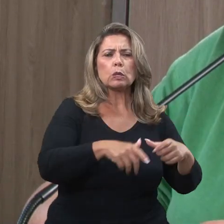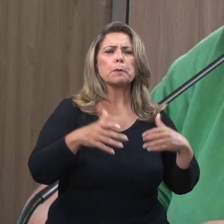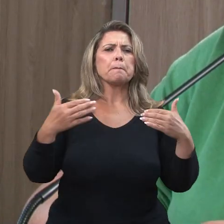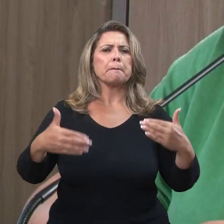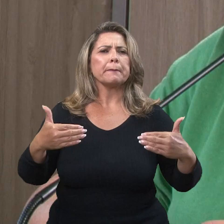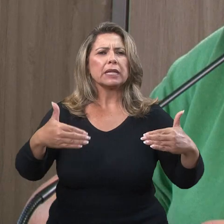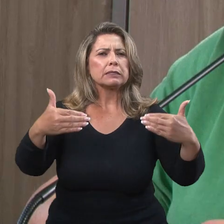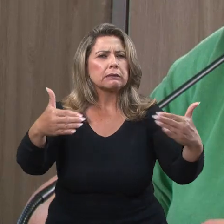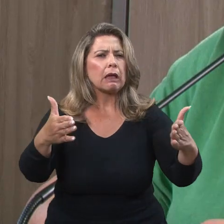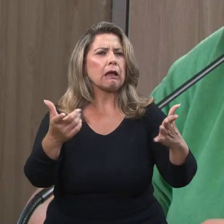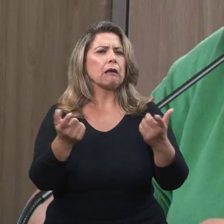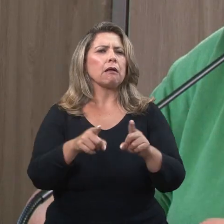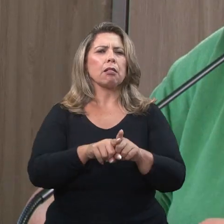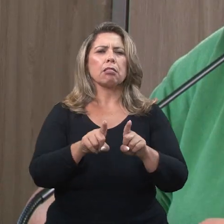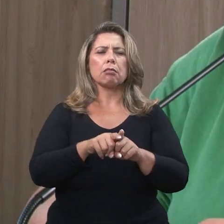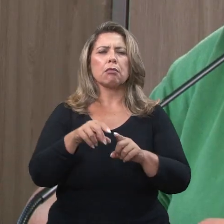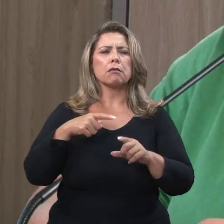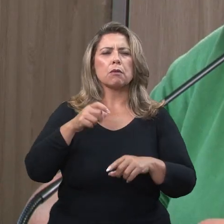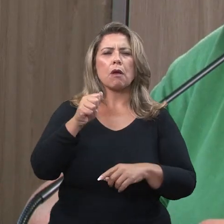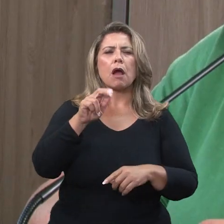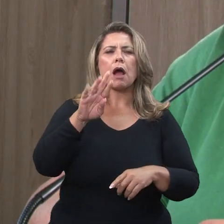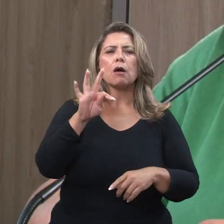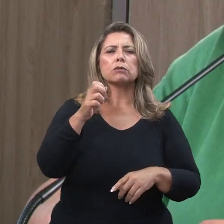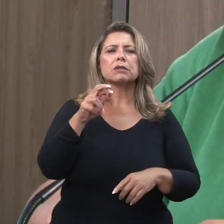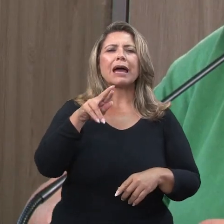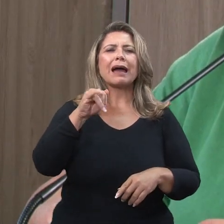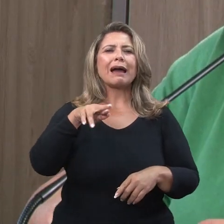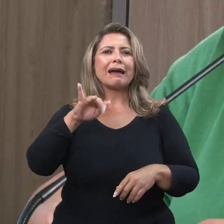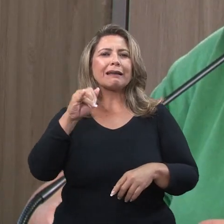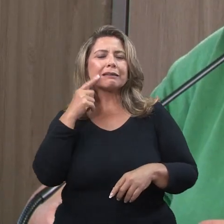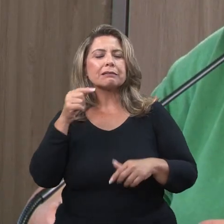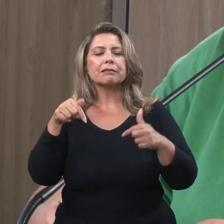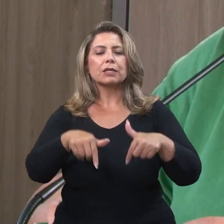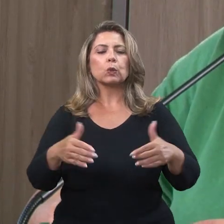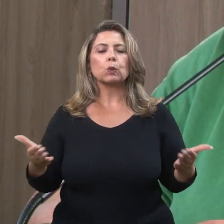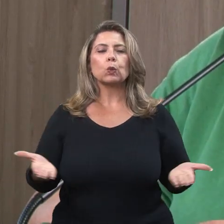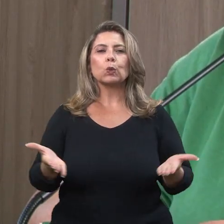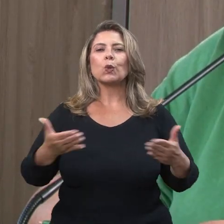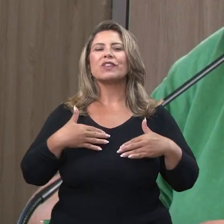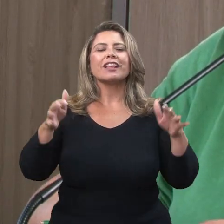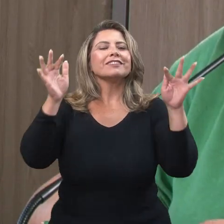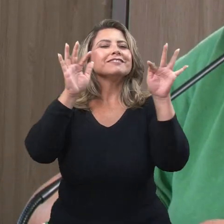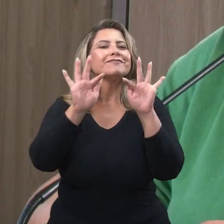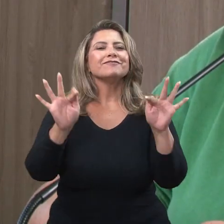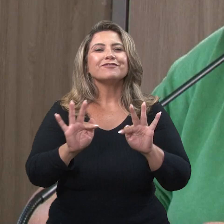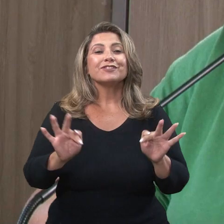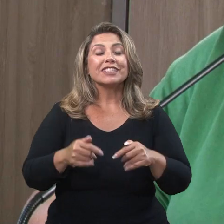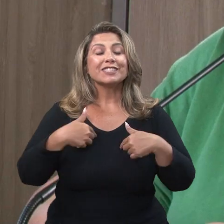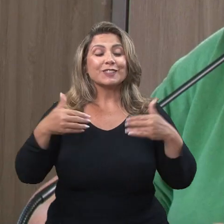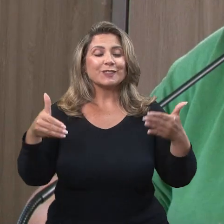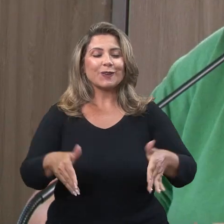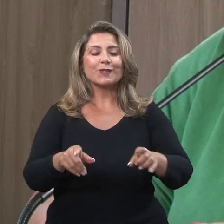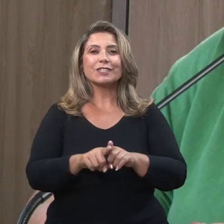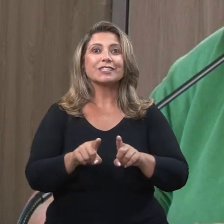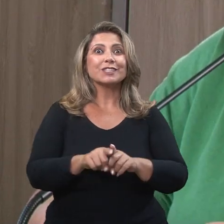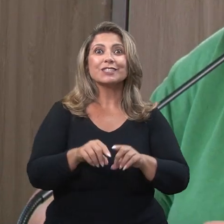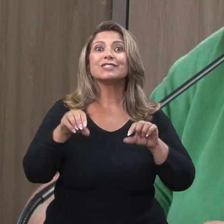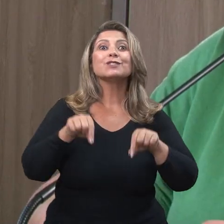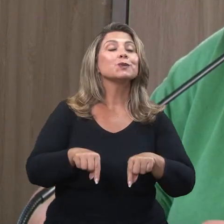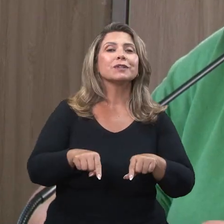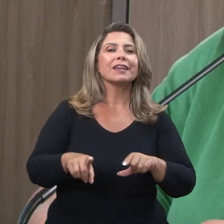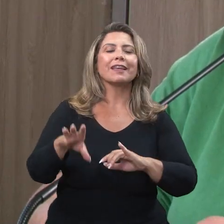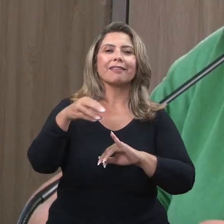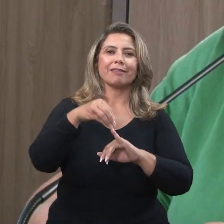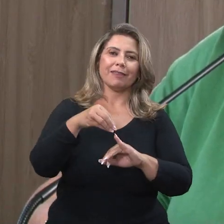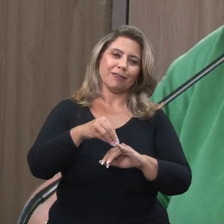autarquias, então estou muito feliz por estar trabalhando hoje numa instituição de ensino, porque a gente vê